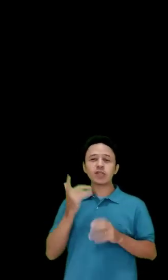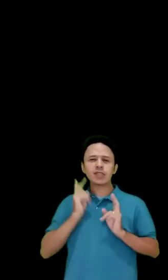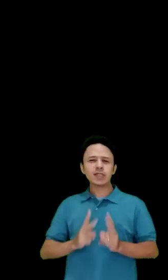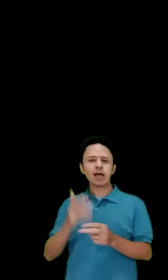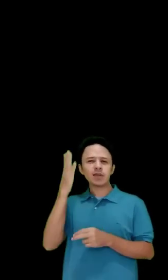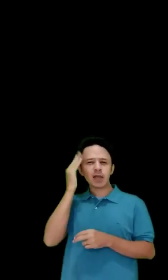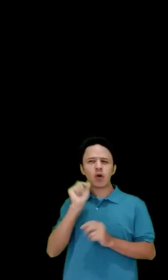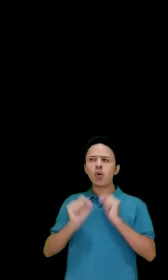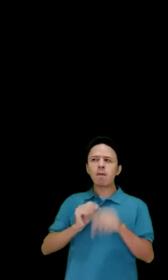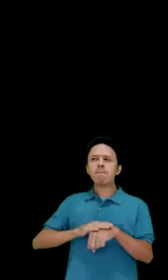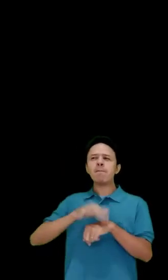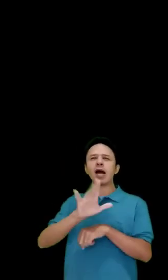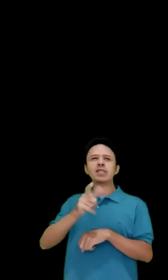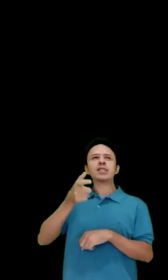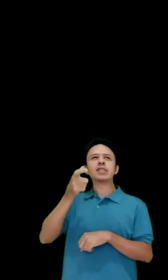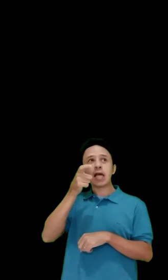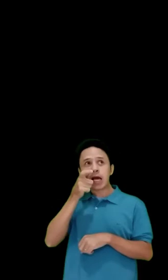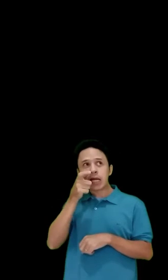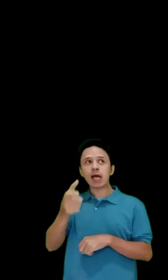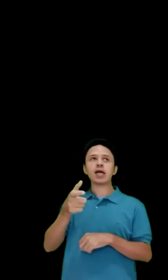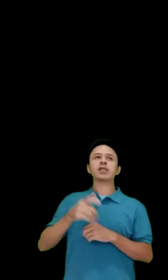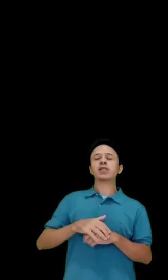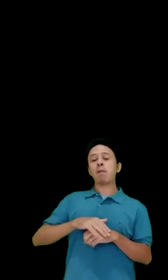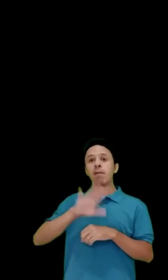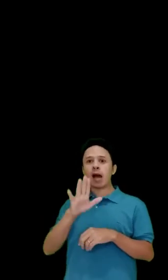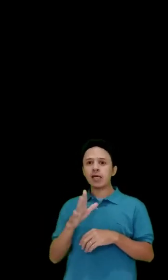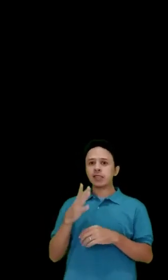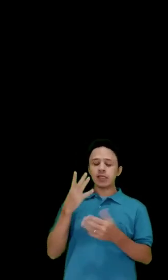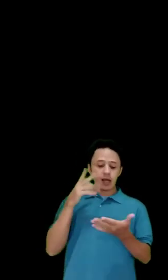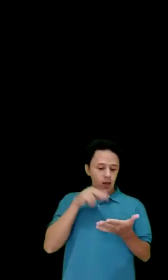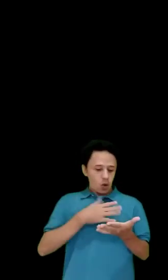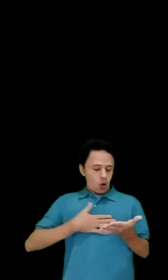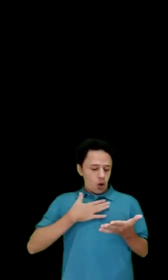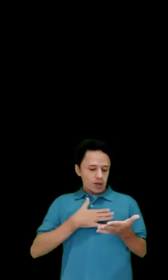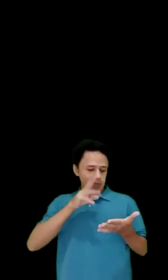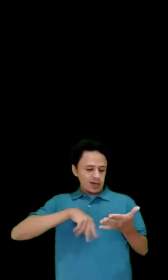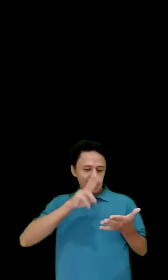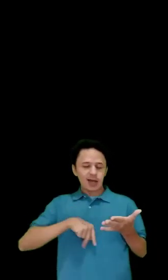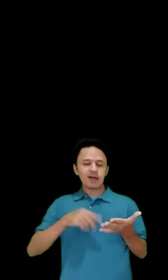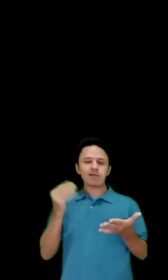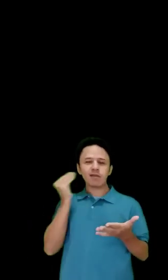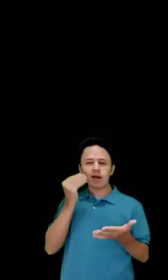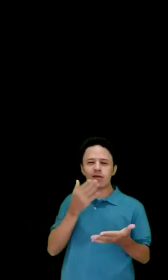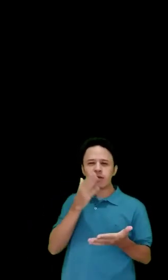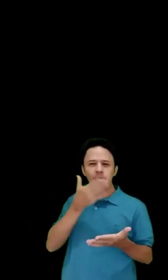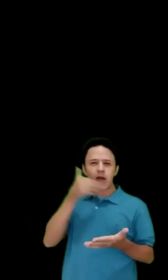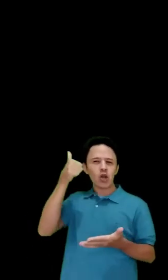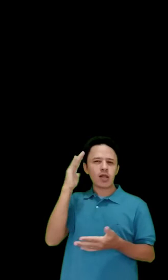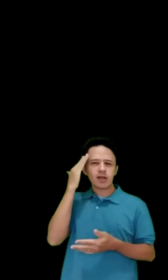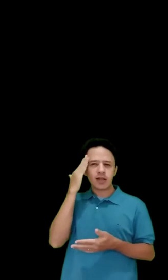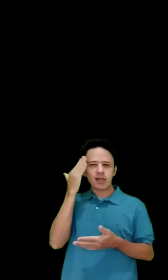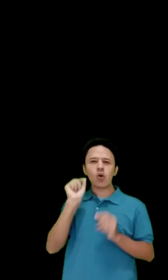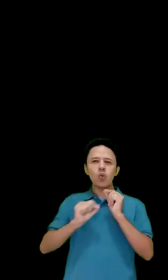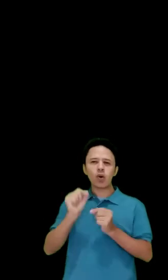conseguir sempre saber aquilo que mais te interessa, aquilo que mais te atrai para uma leitura, podendo também compreender ainda melhor aquilo